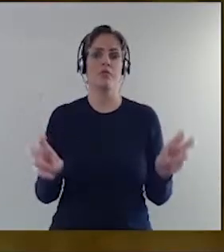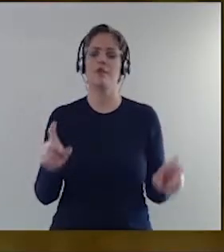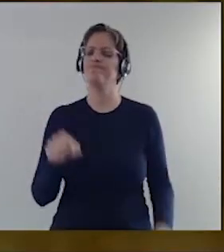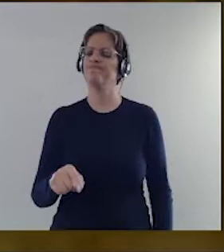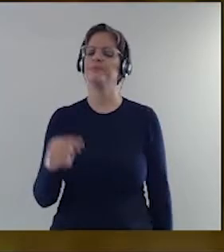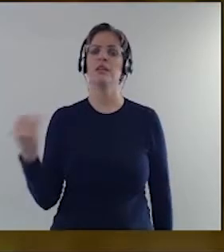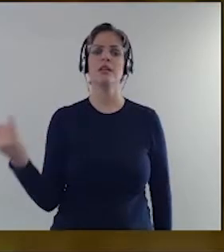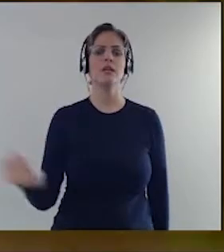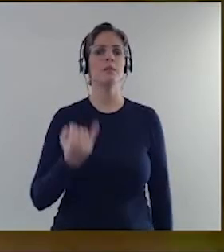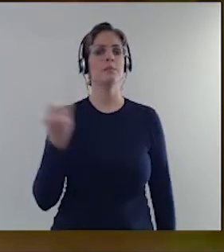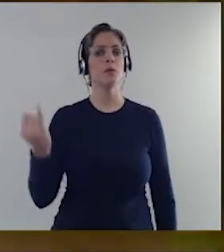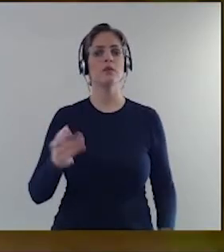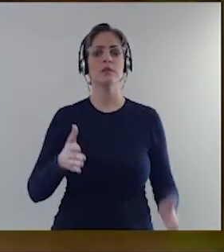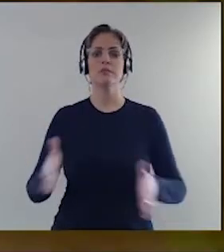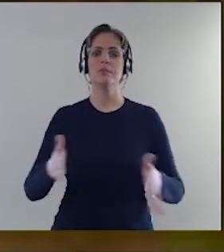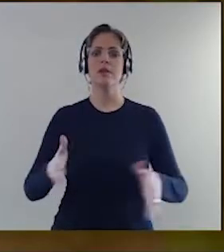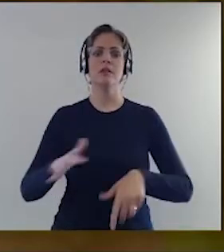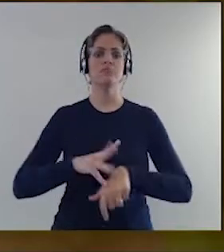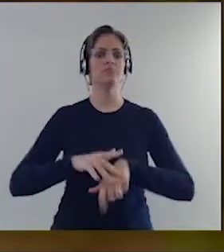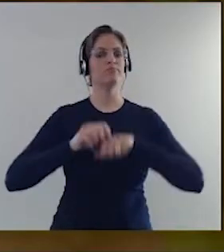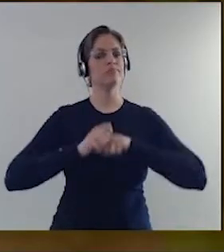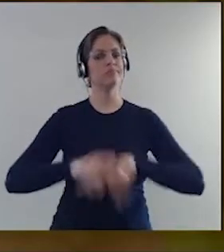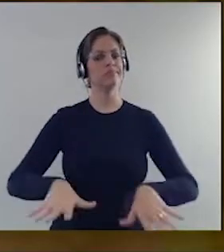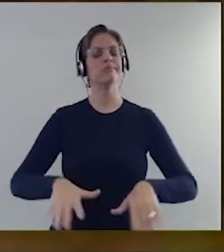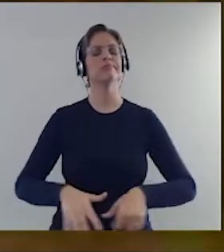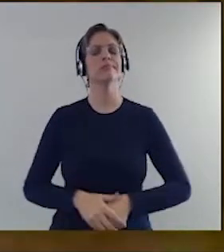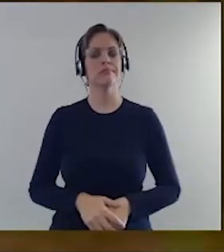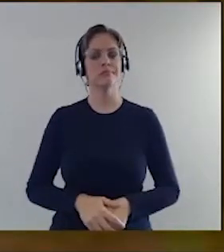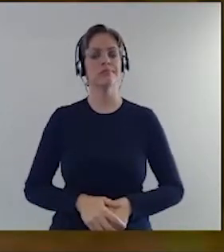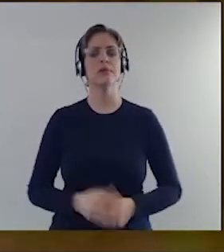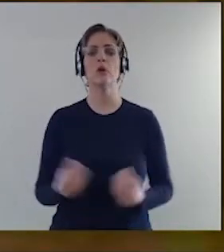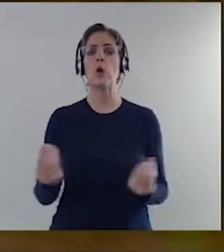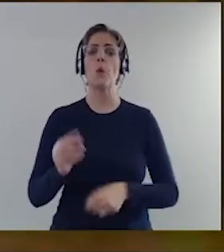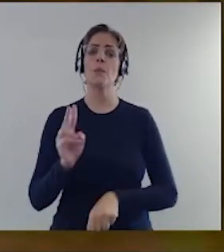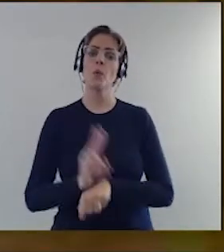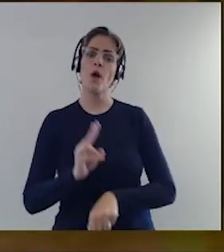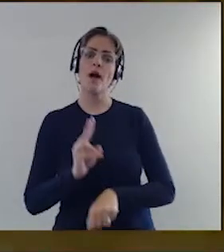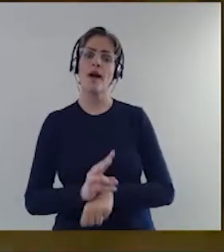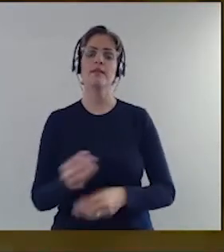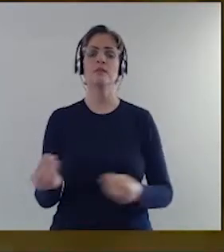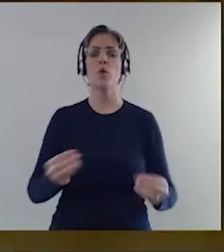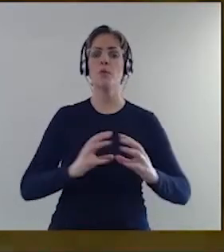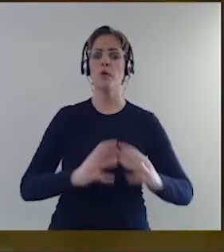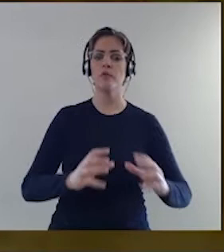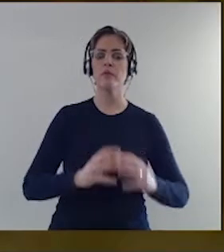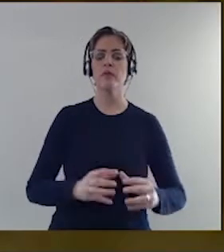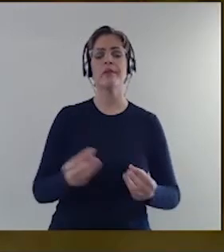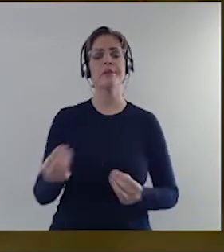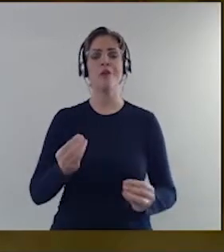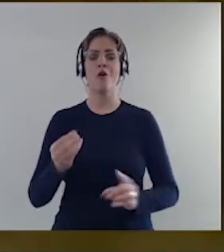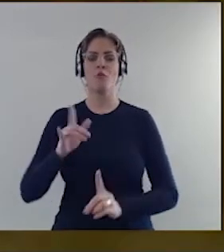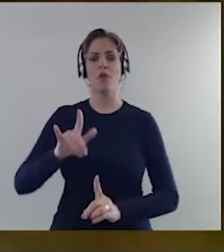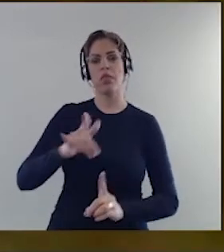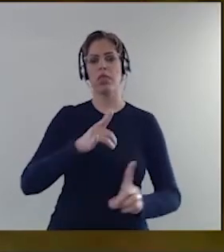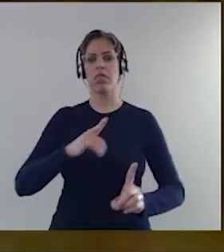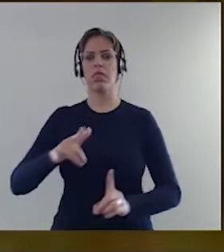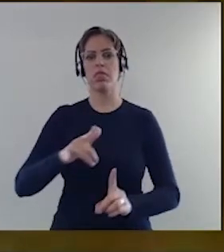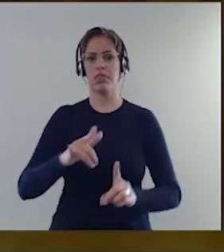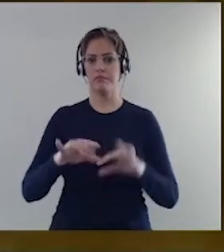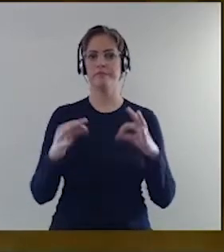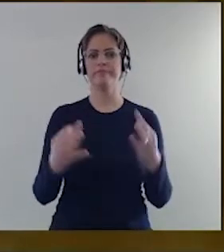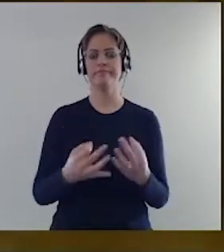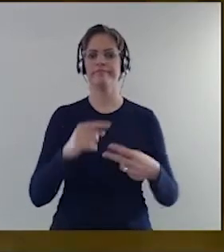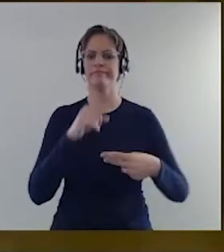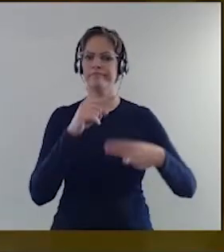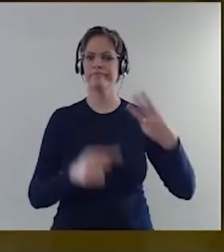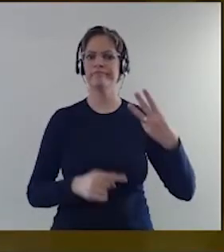importante em tempos de pandemia: guarda, convivência e alienação parental. Esses temas são complexos e,